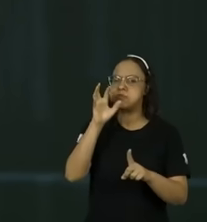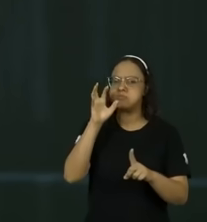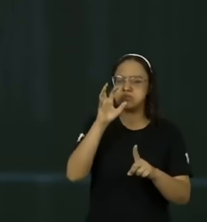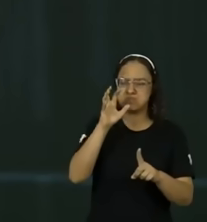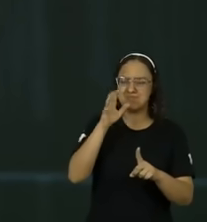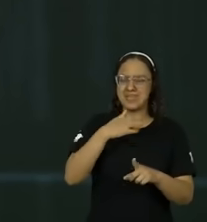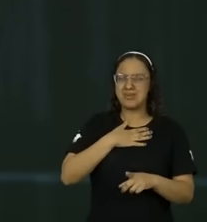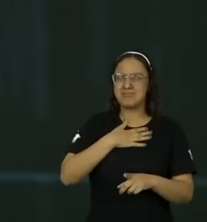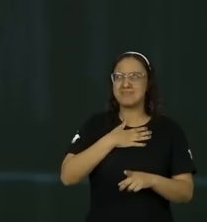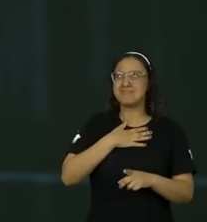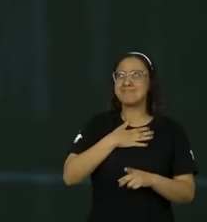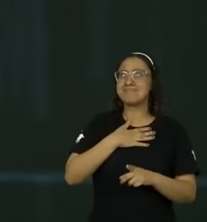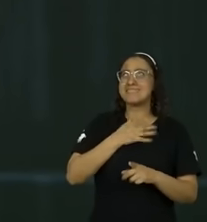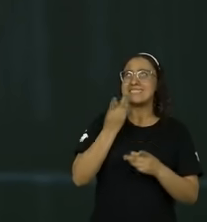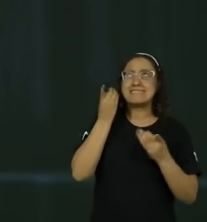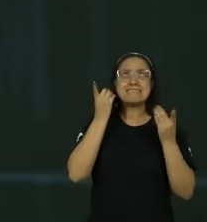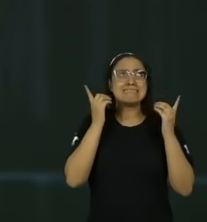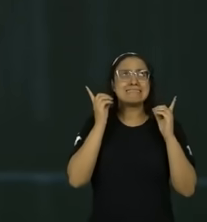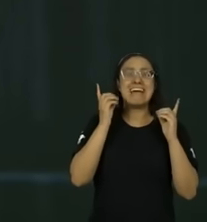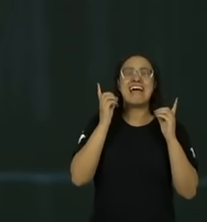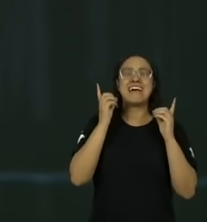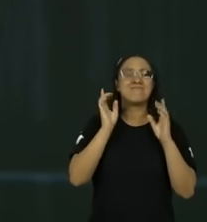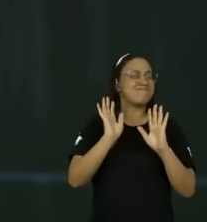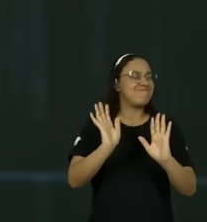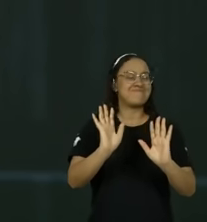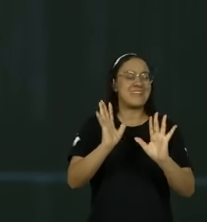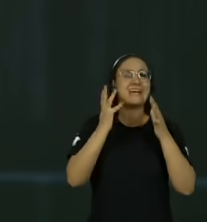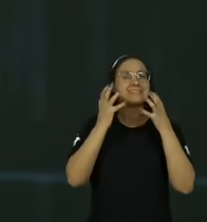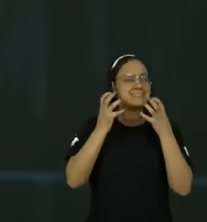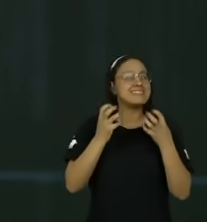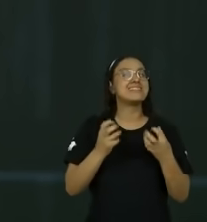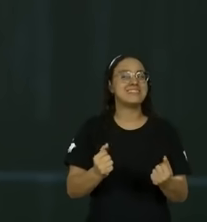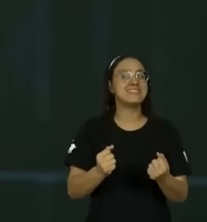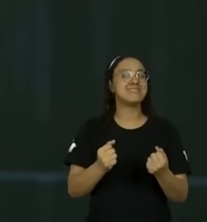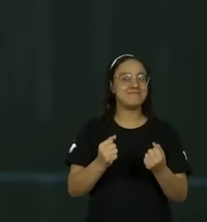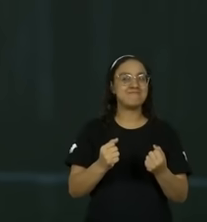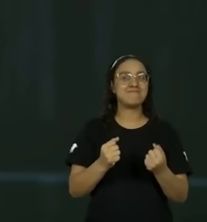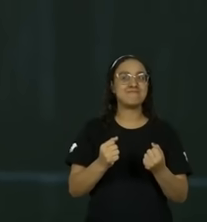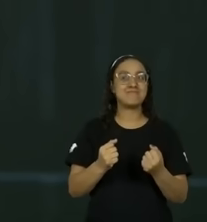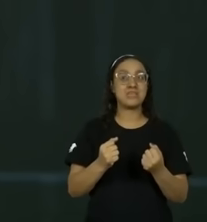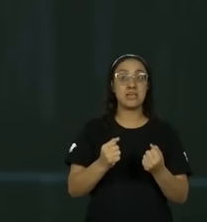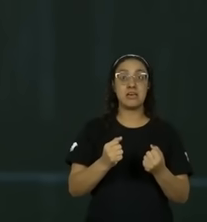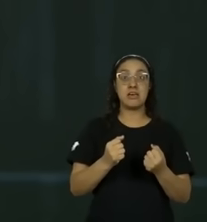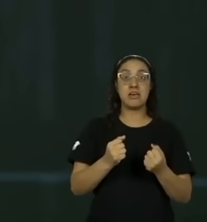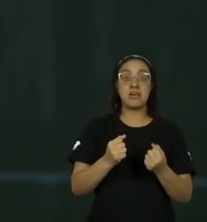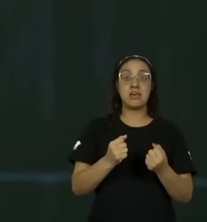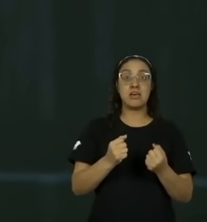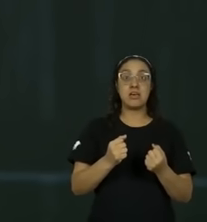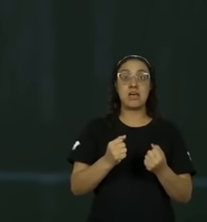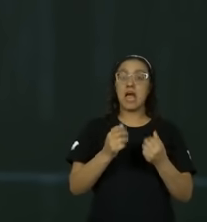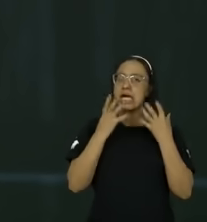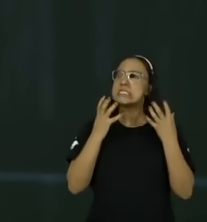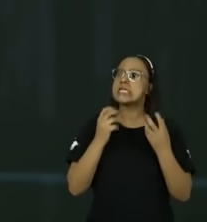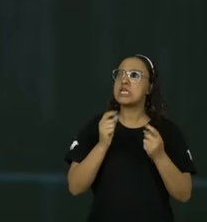aceite as mudanças. Eu não tenho a mínima noção daquilo que vai chegar ao seu coração, mas reaja à palavra.